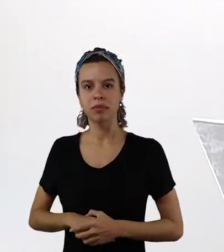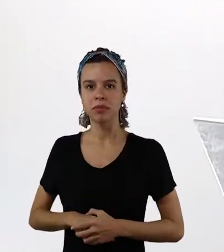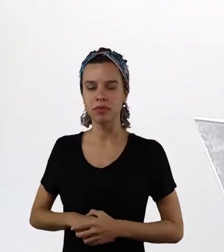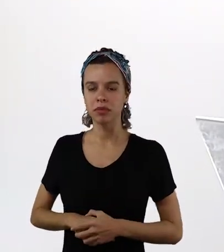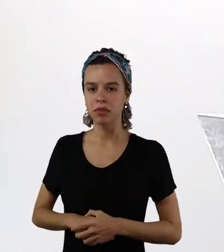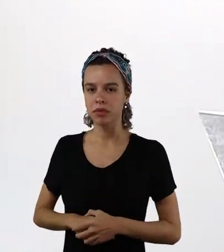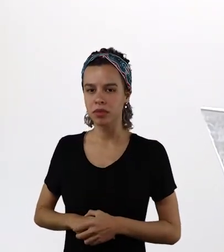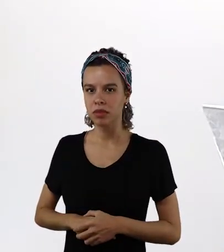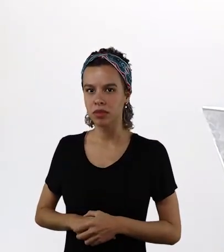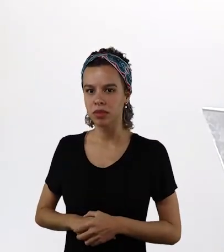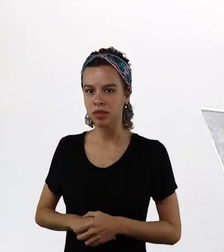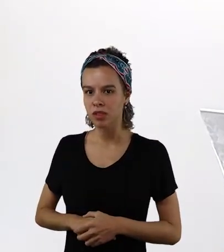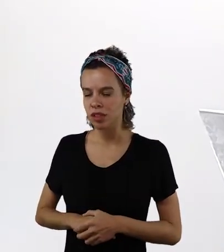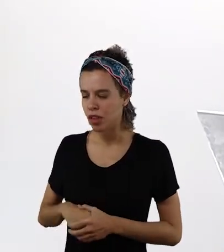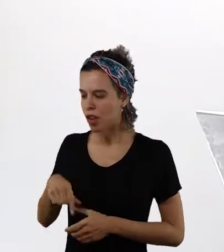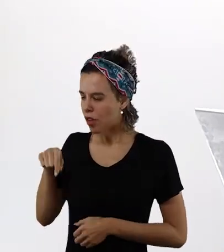você.